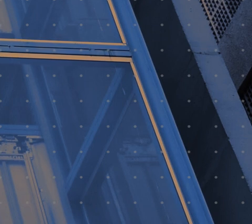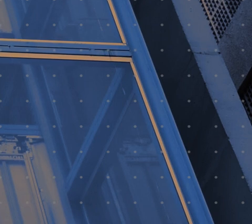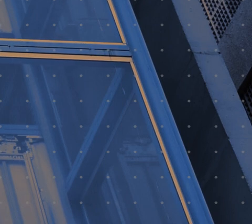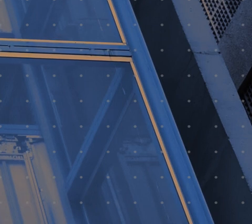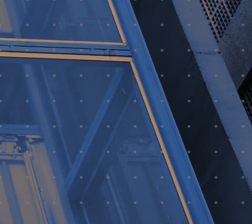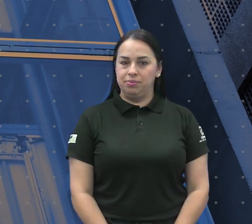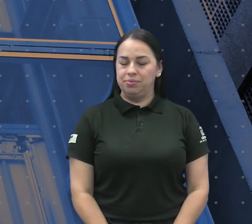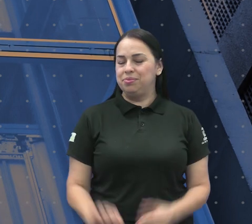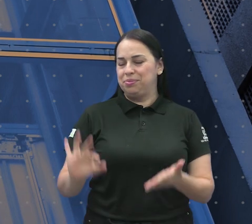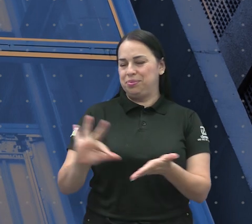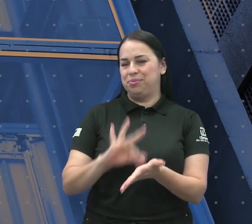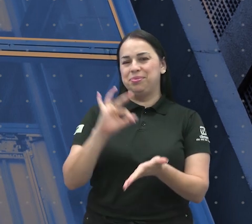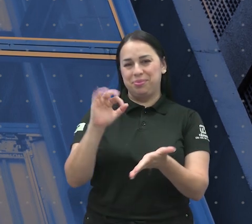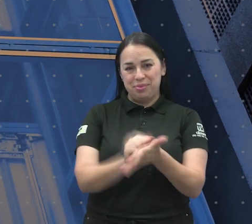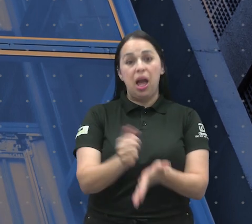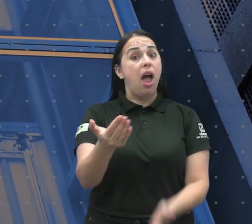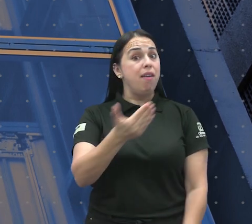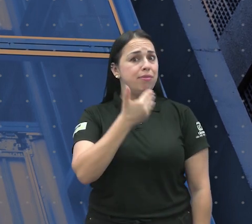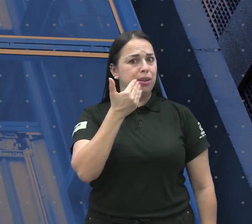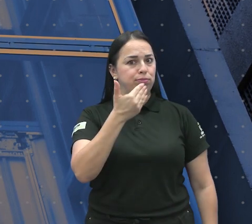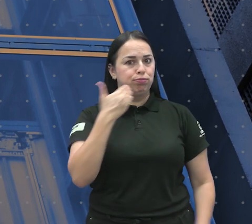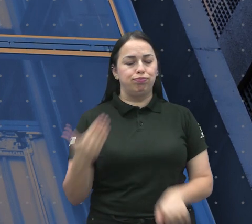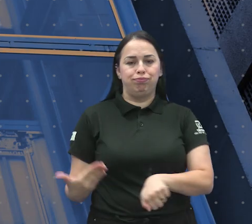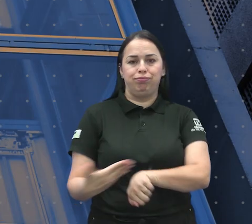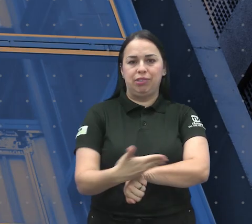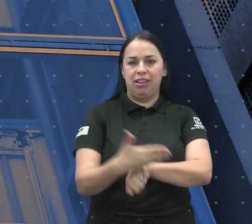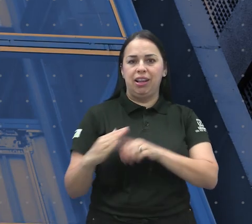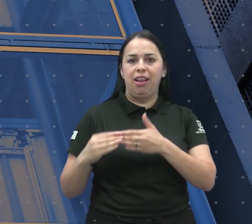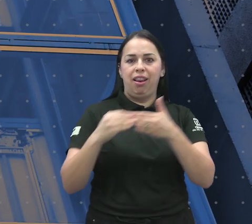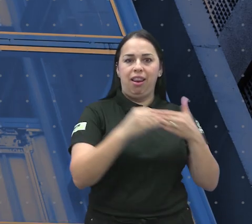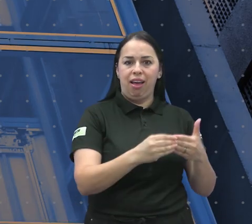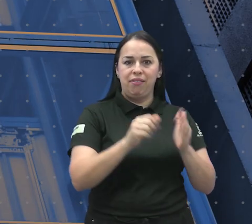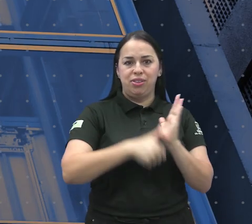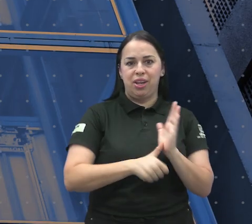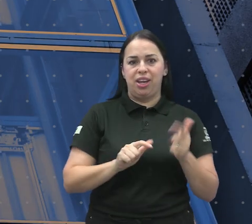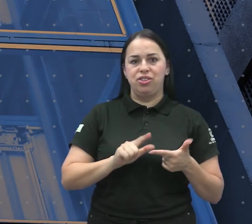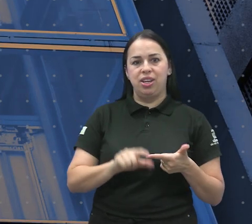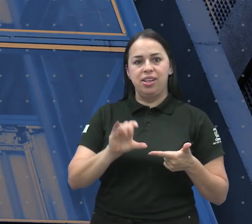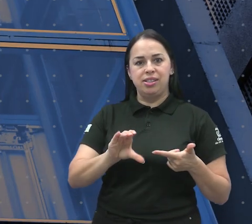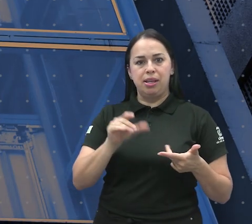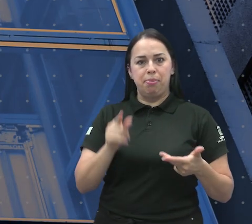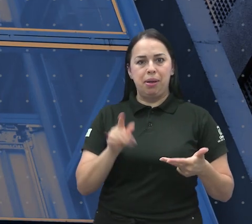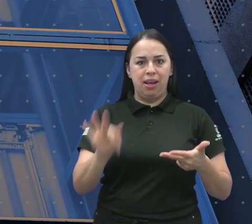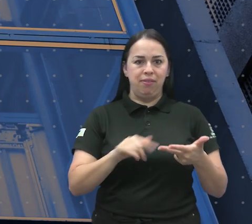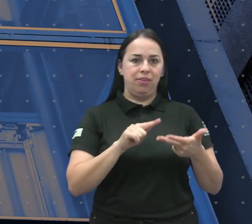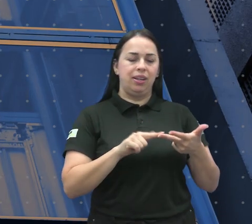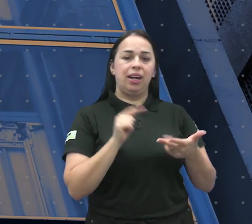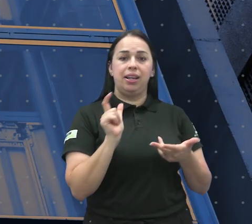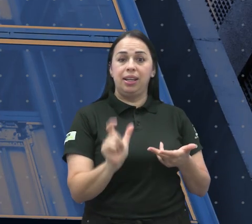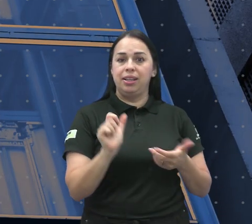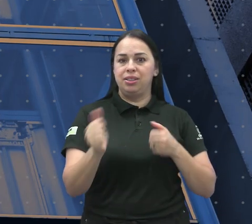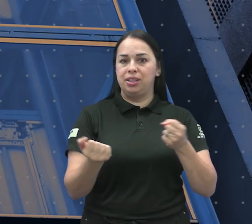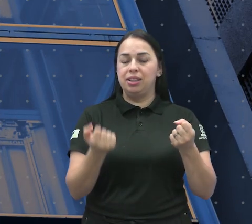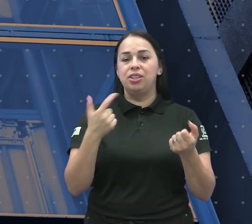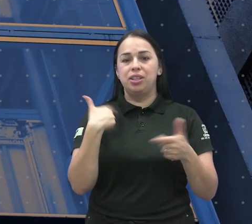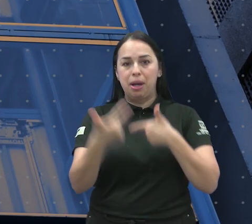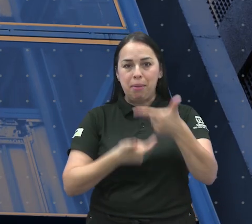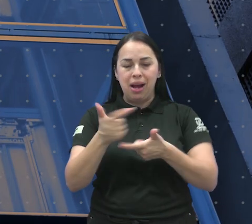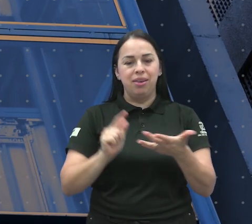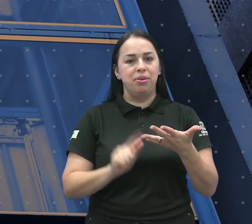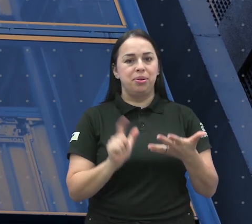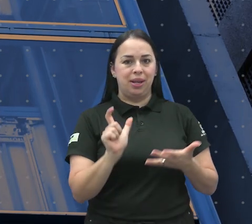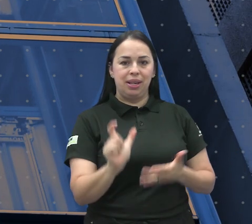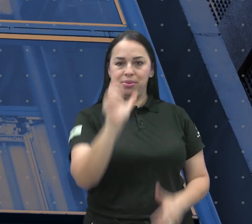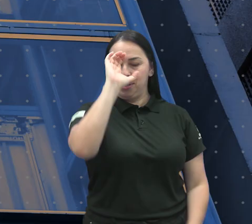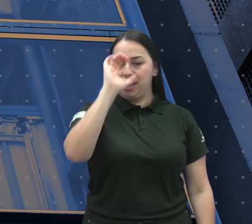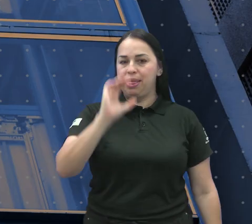de mercadorias. Para se candidatar é fácil, é só comparecer ao PAT levando o RG, CPF, carteira de